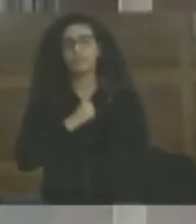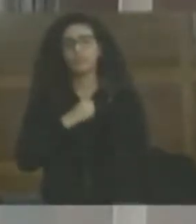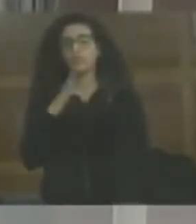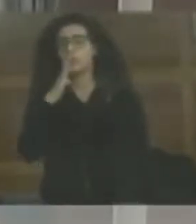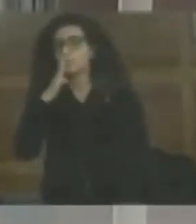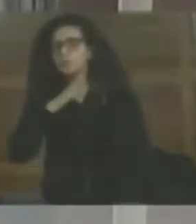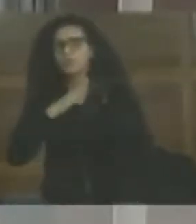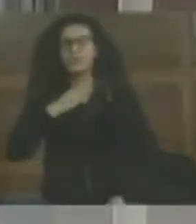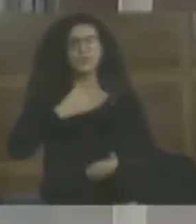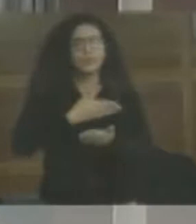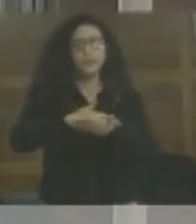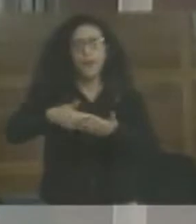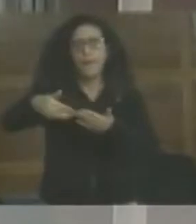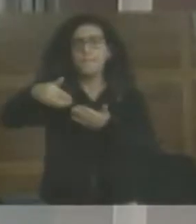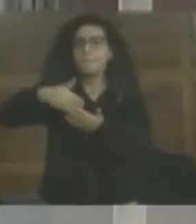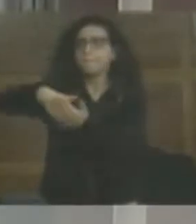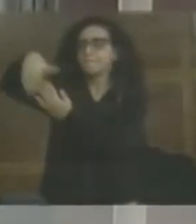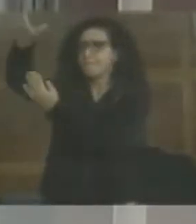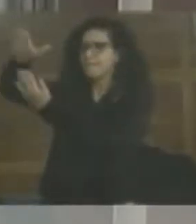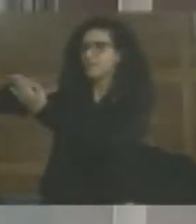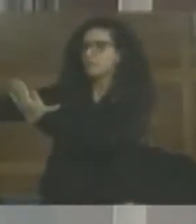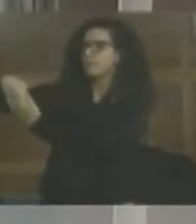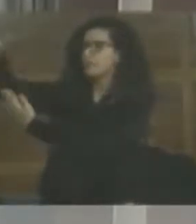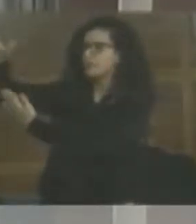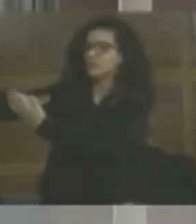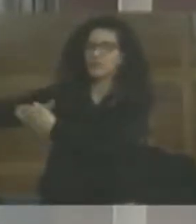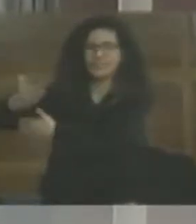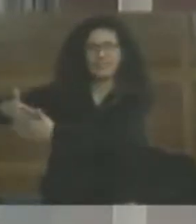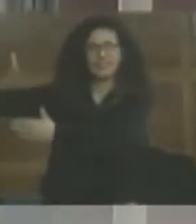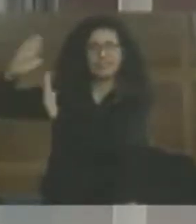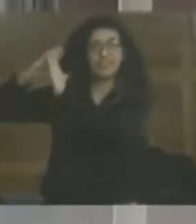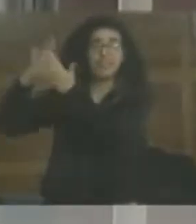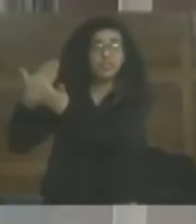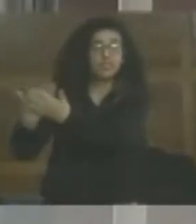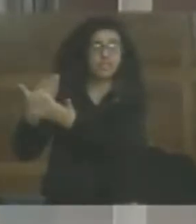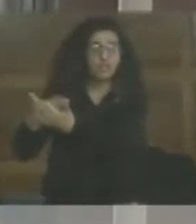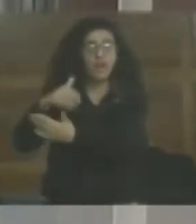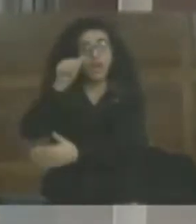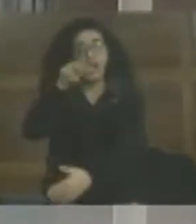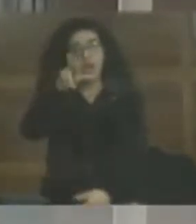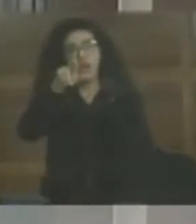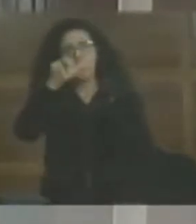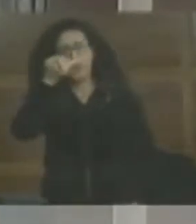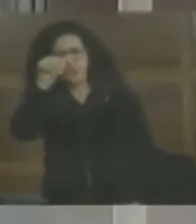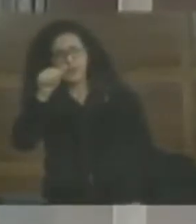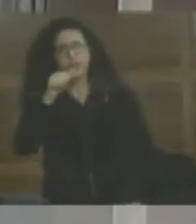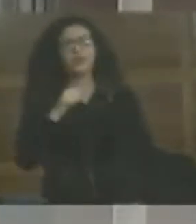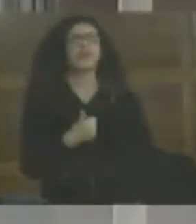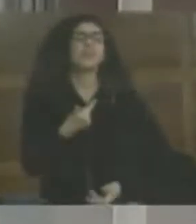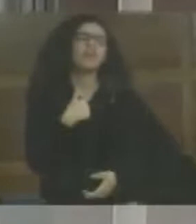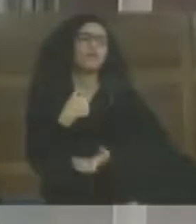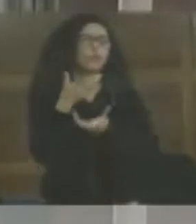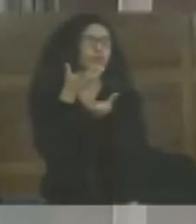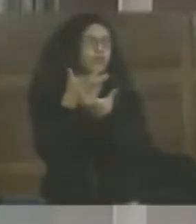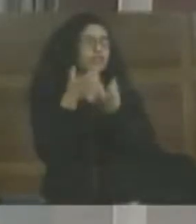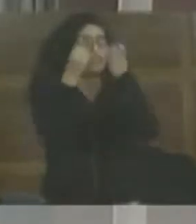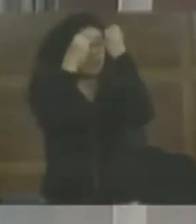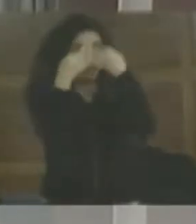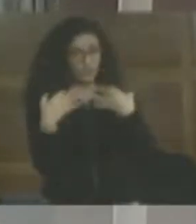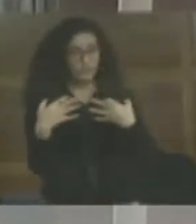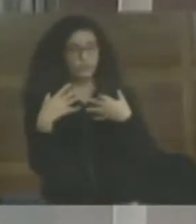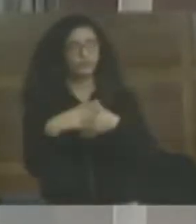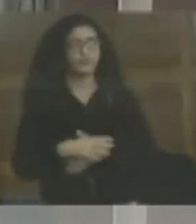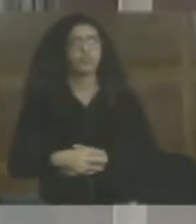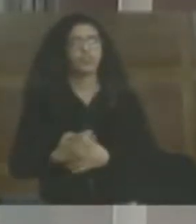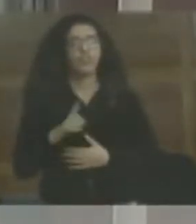urgência a pintura e manutenção das paredes da pichada na Escola Municipal Áurea Pires. Essa indicação, quero deixar aqui até claro para vocês,